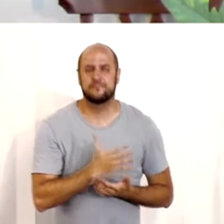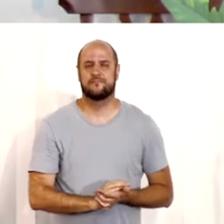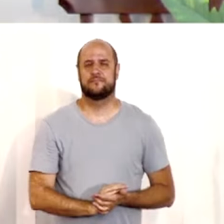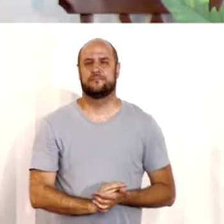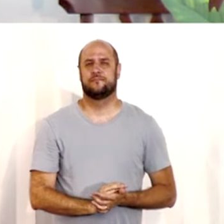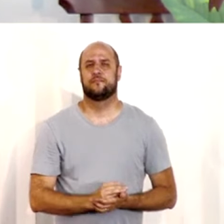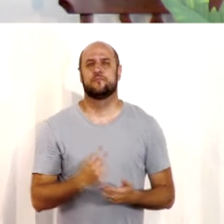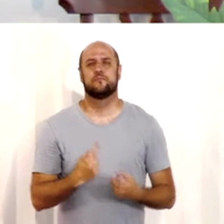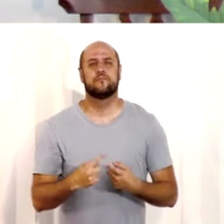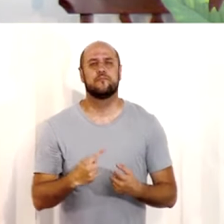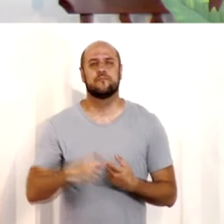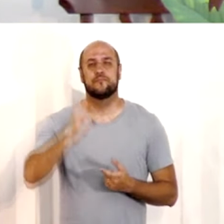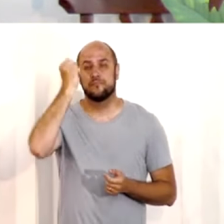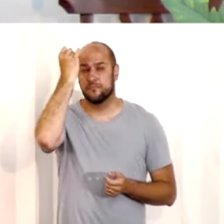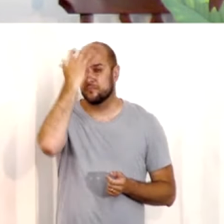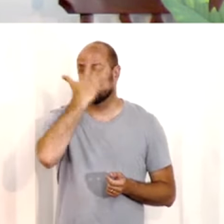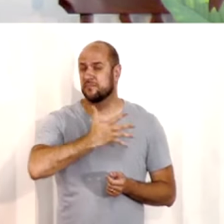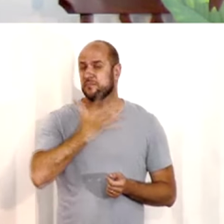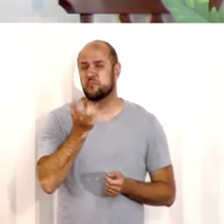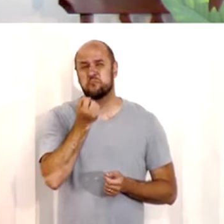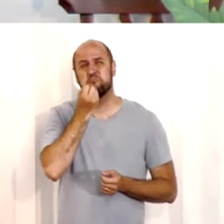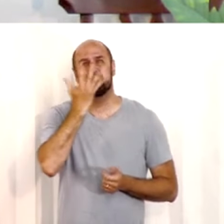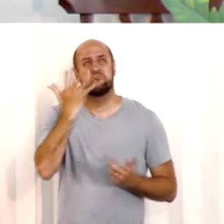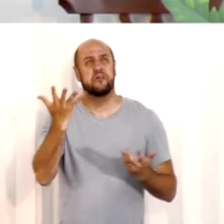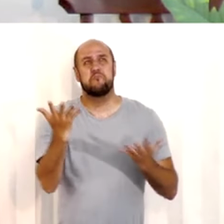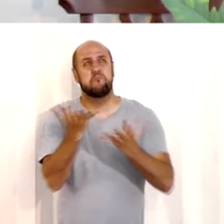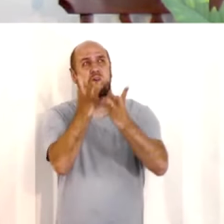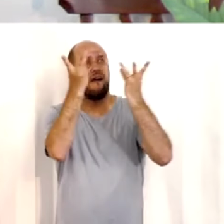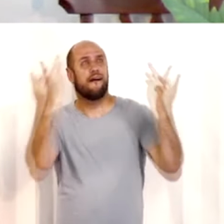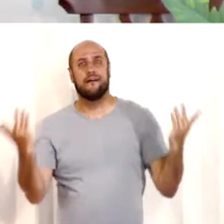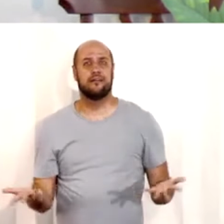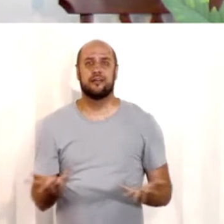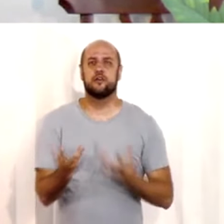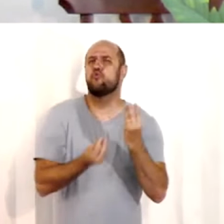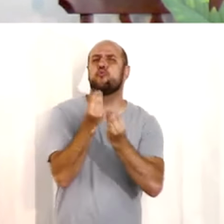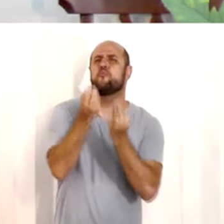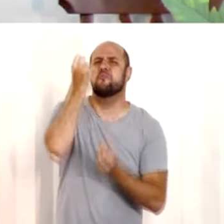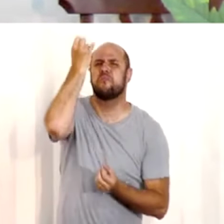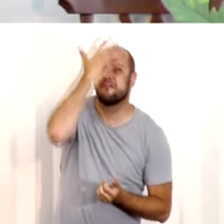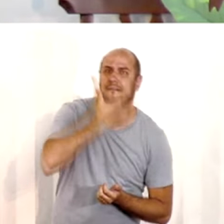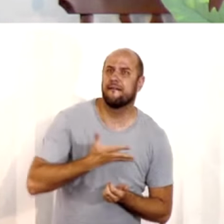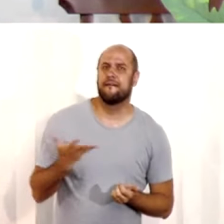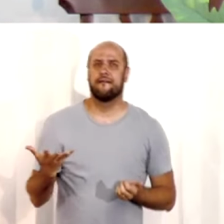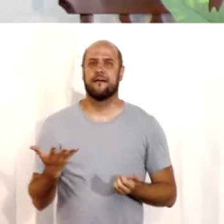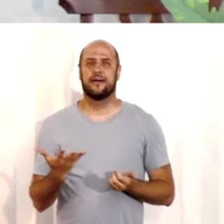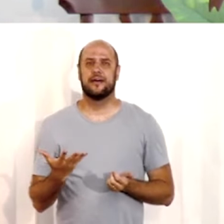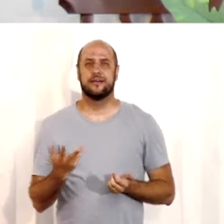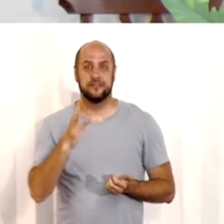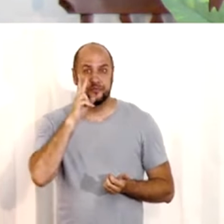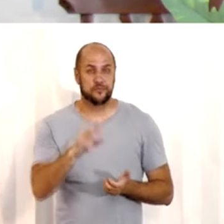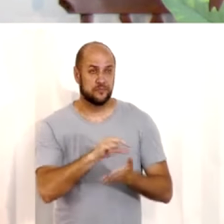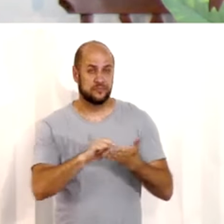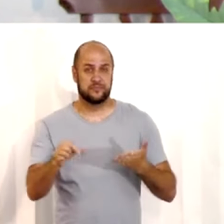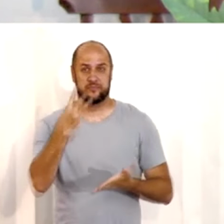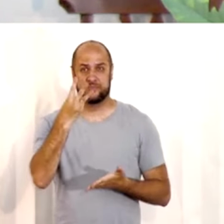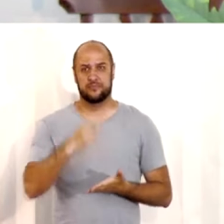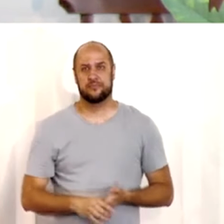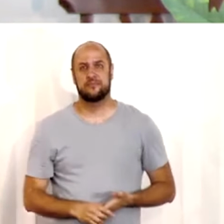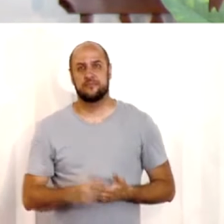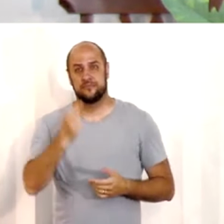um bem inimaginável. Como é a graça? Vejam como funciona a graça aqui no versículo 3. A ênfase